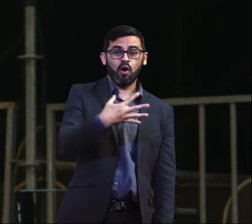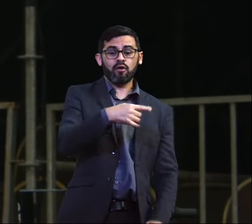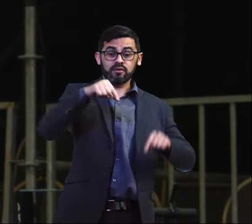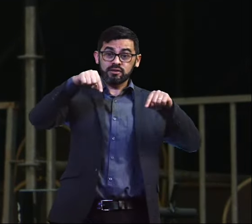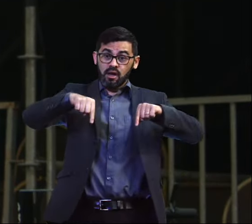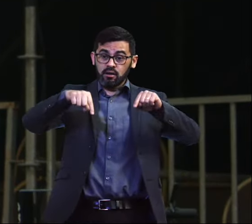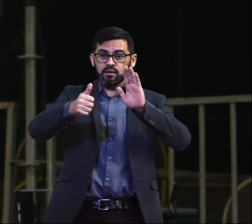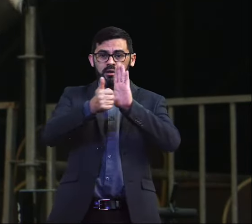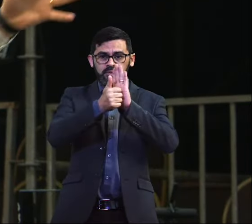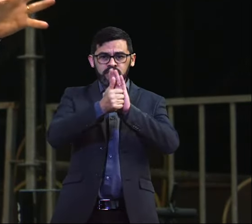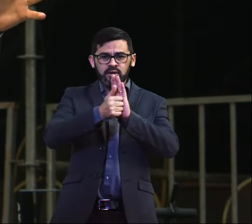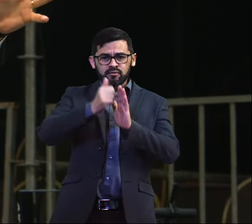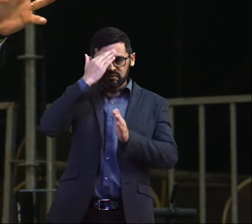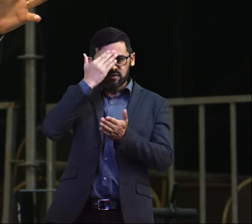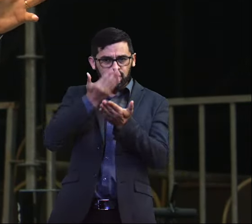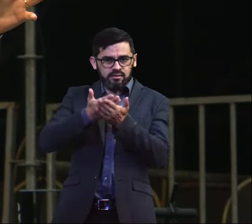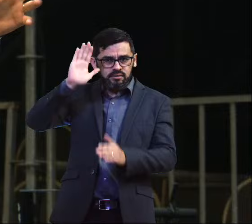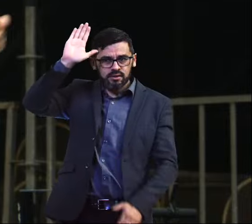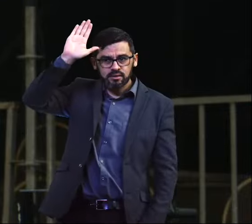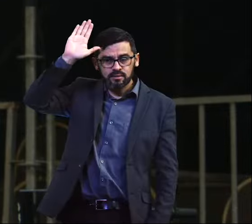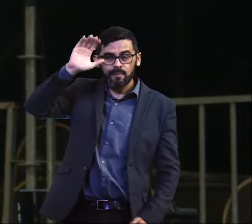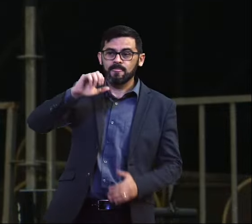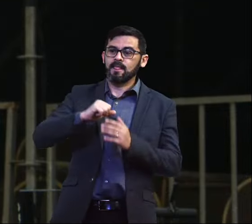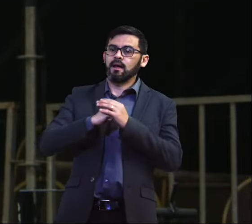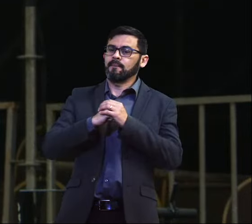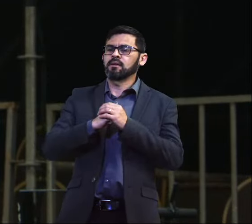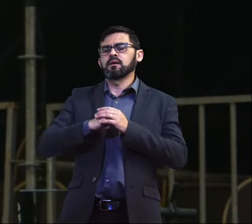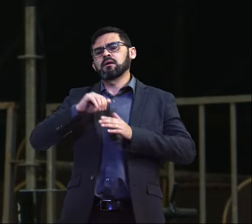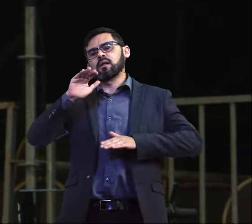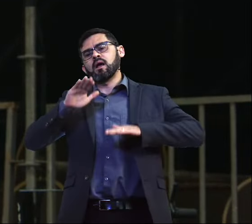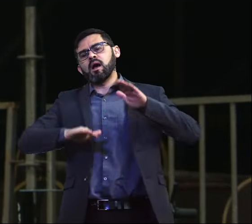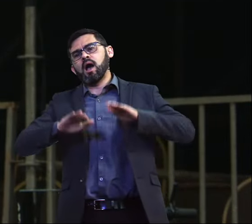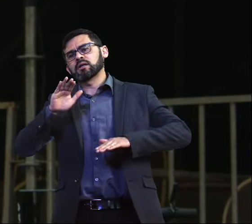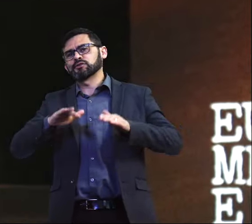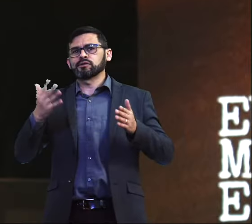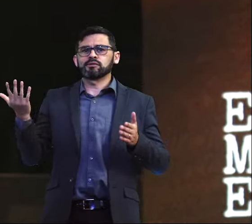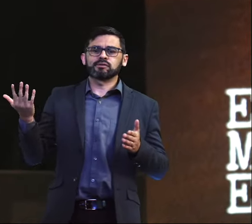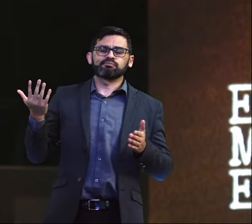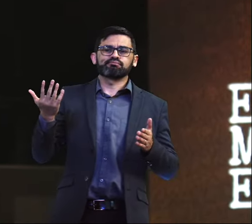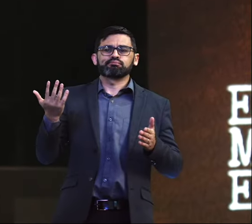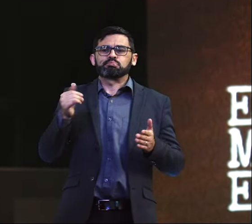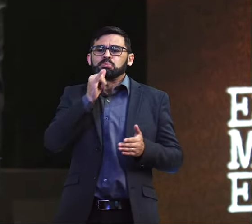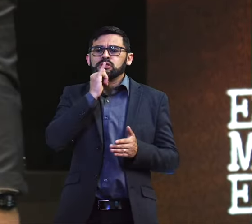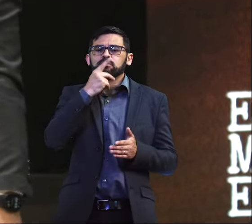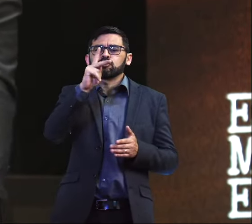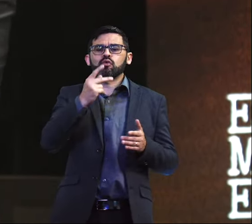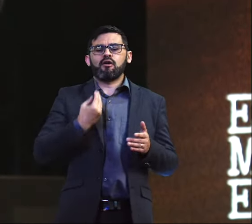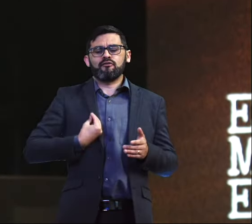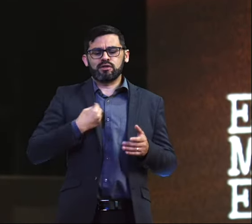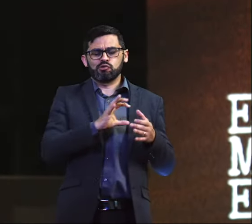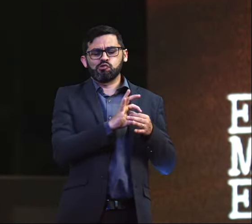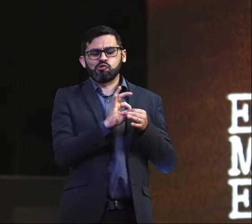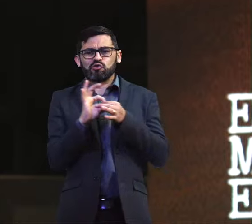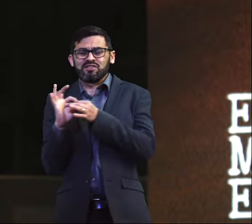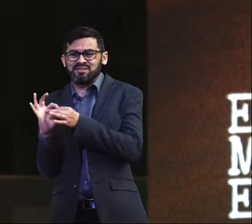nesta igreja. Quantos creem nisso? Talvez você esteja diante de um cenário como o povo no exílio. Um